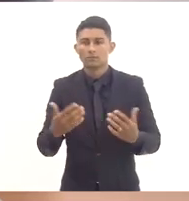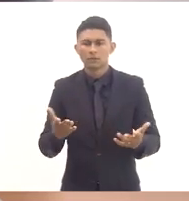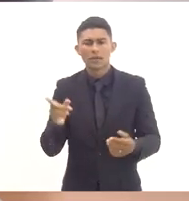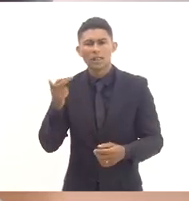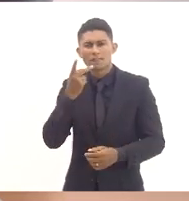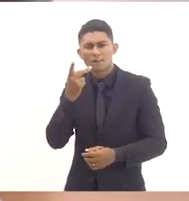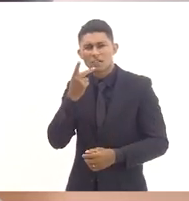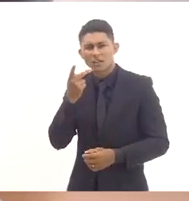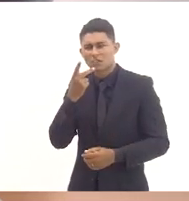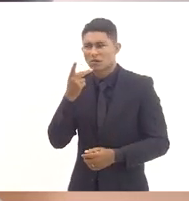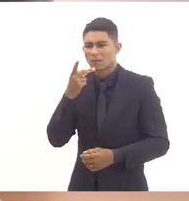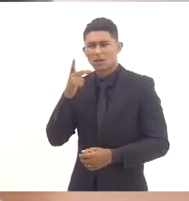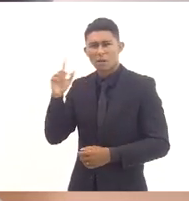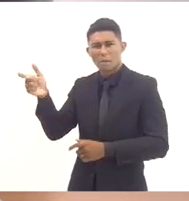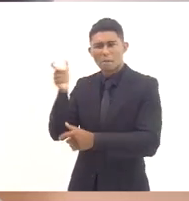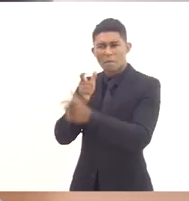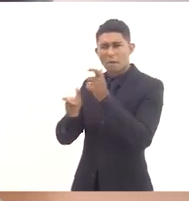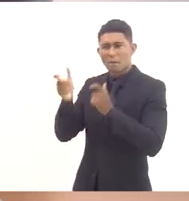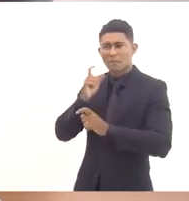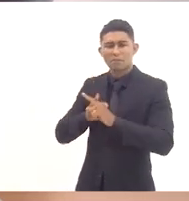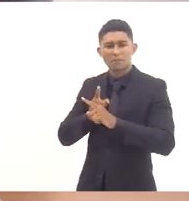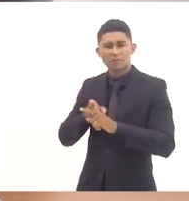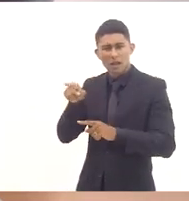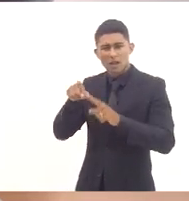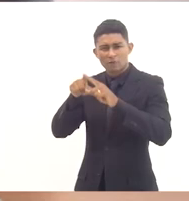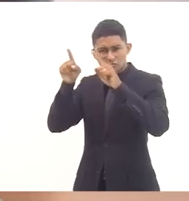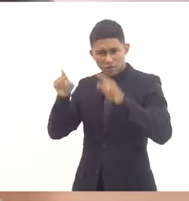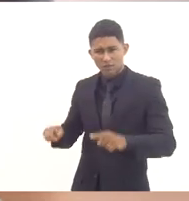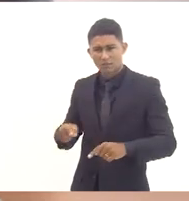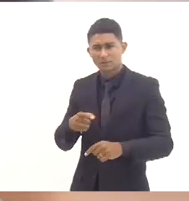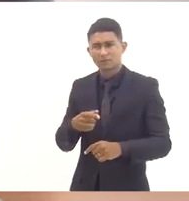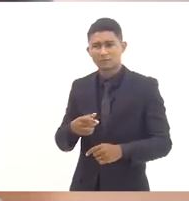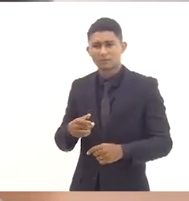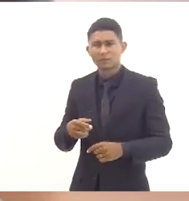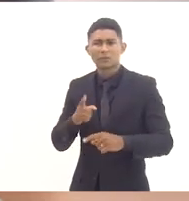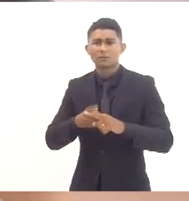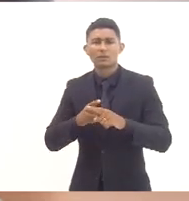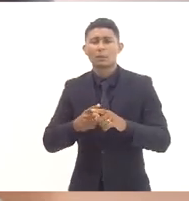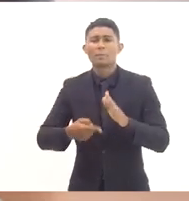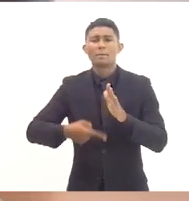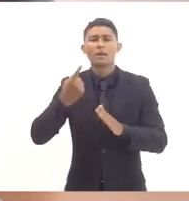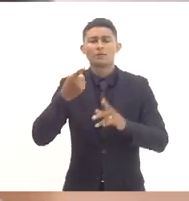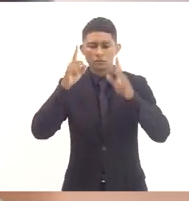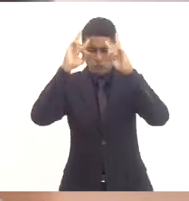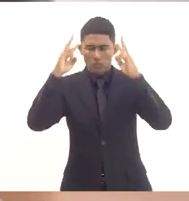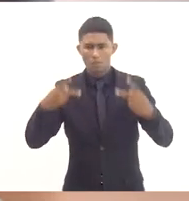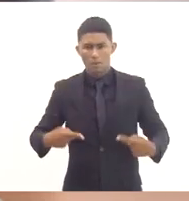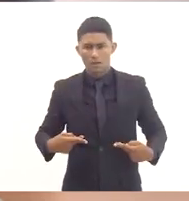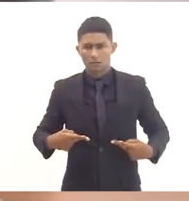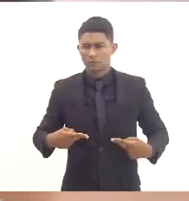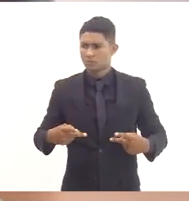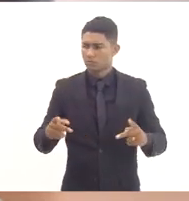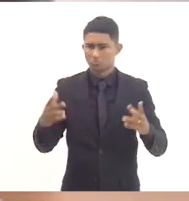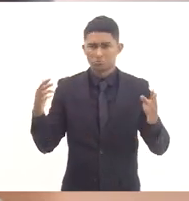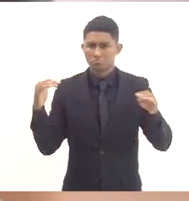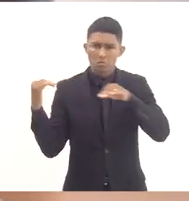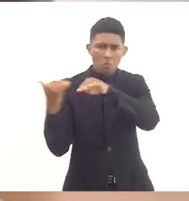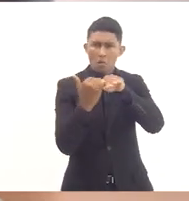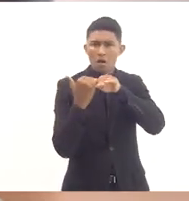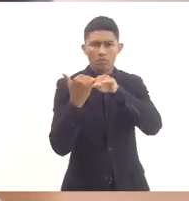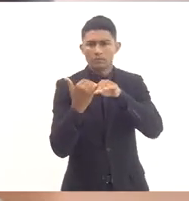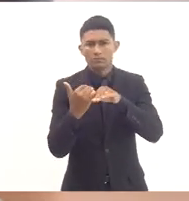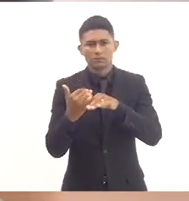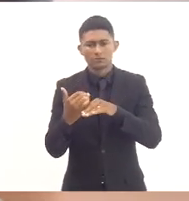dirigiu a você porque ela é uma servidora ela não pode primeiro falar uma pessoa vai ser uma pessoa não pode tratar assim mas é só uma outra coisa